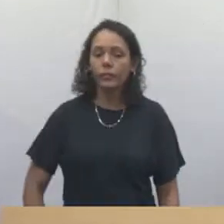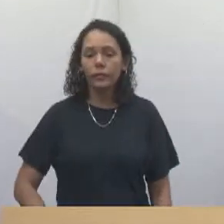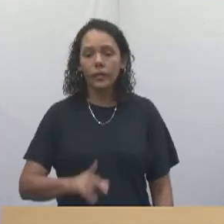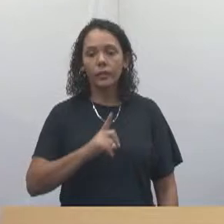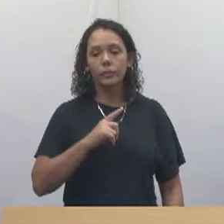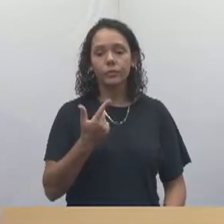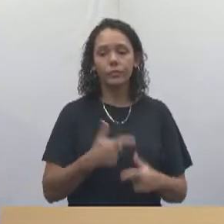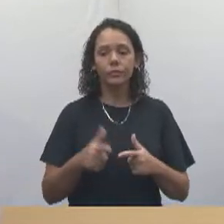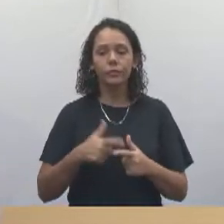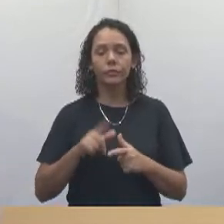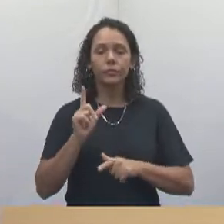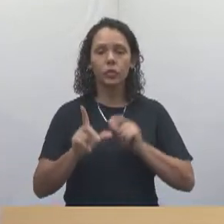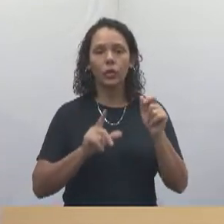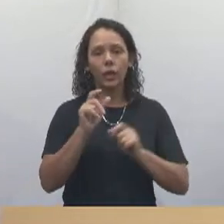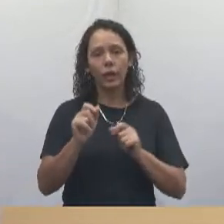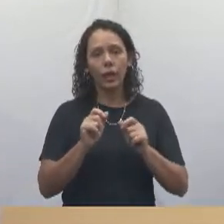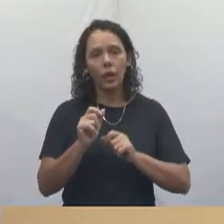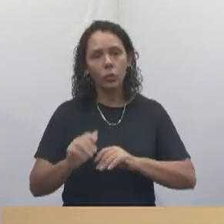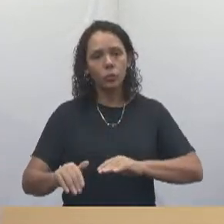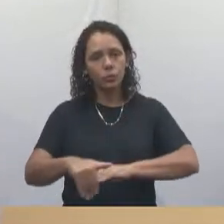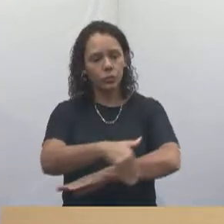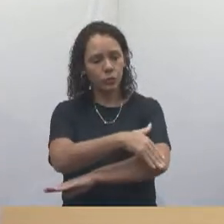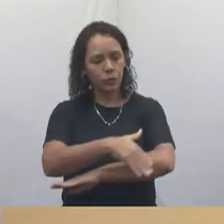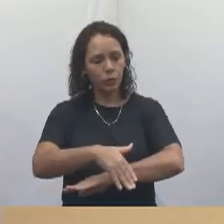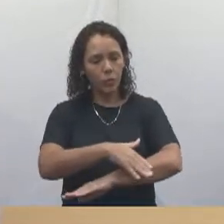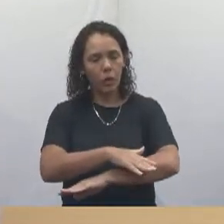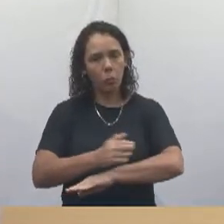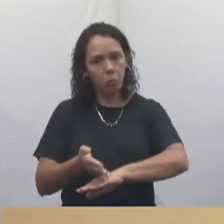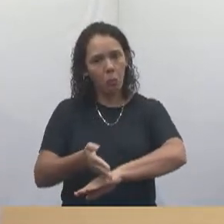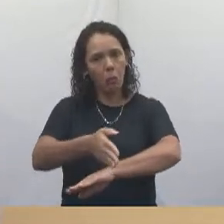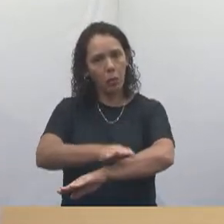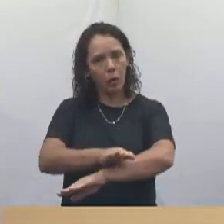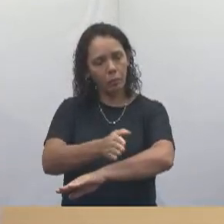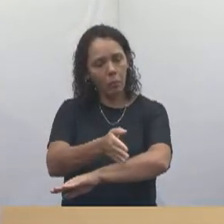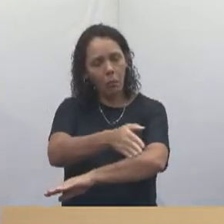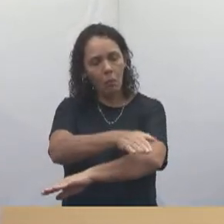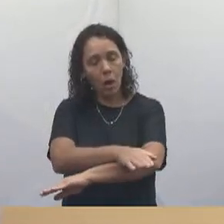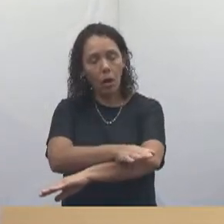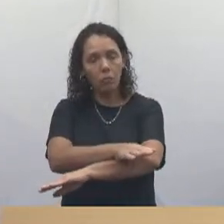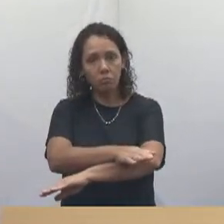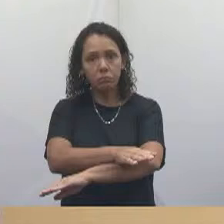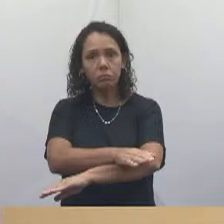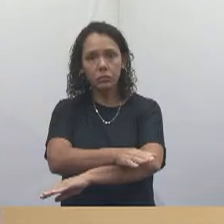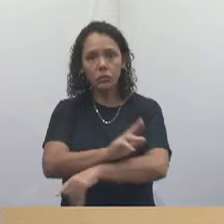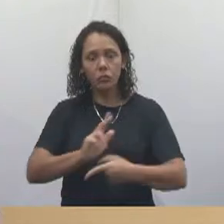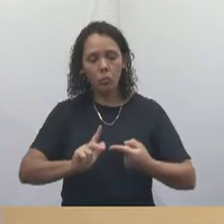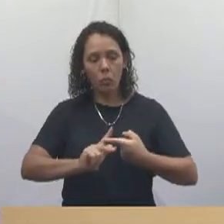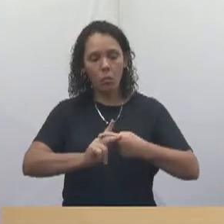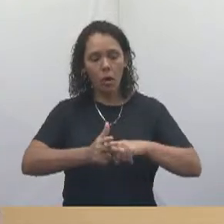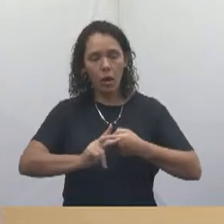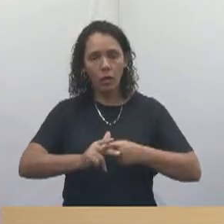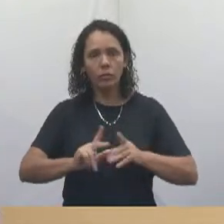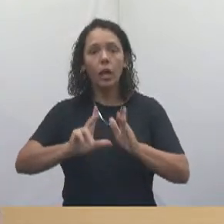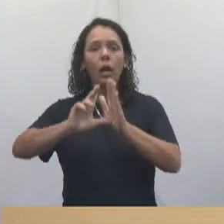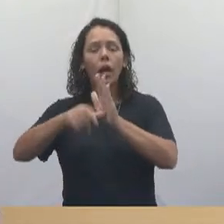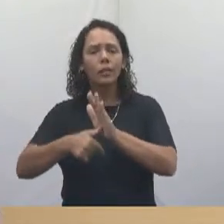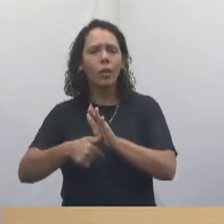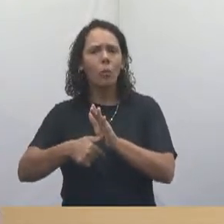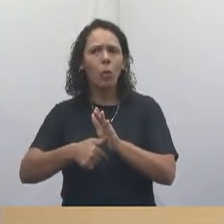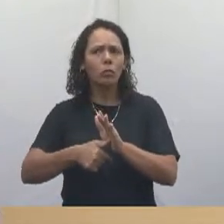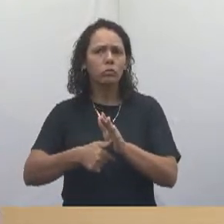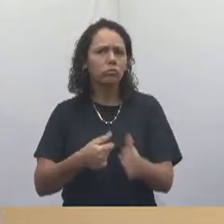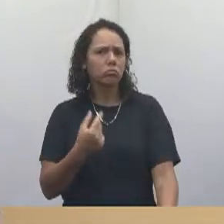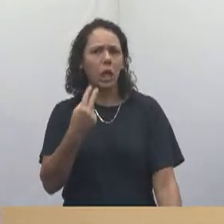buraco, vem uma empresa, tapa o buraco. Depois o que acontece? Não passa